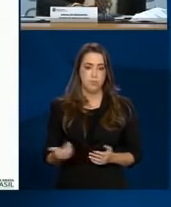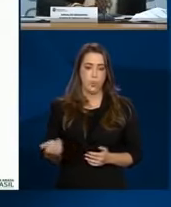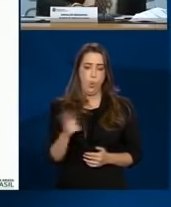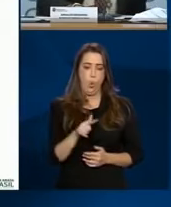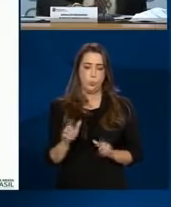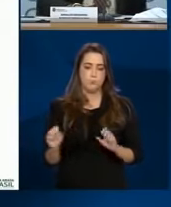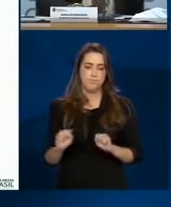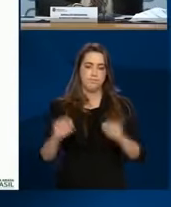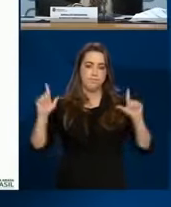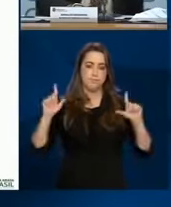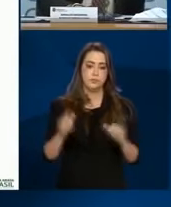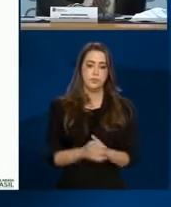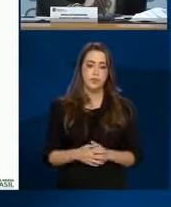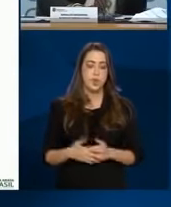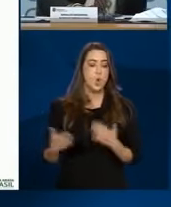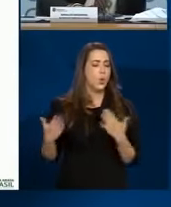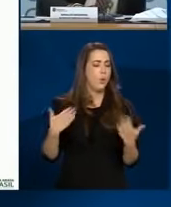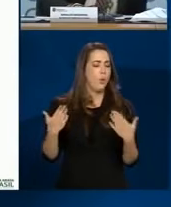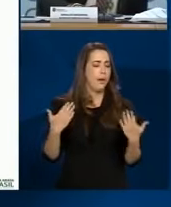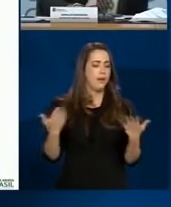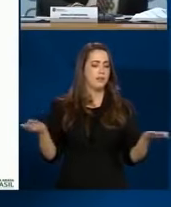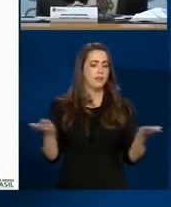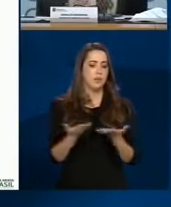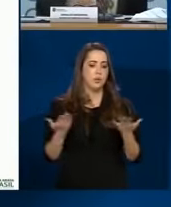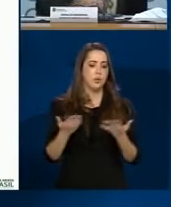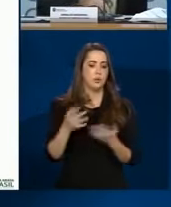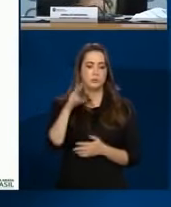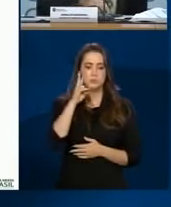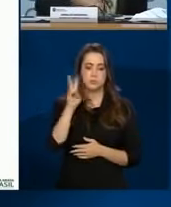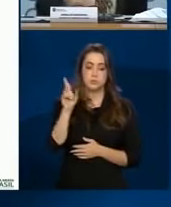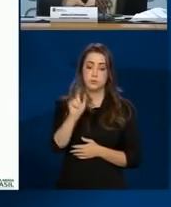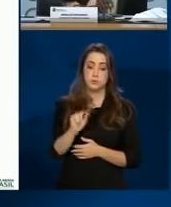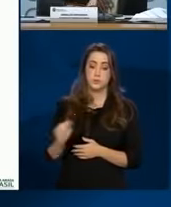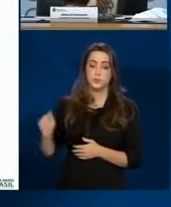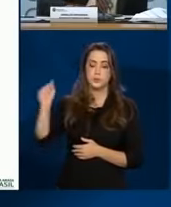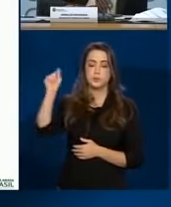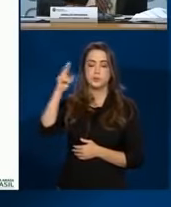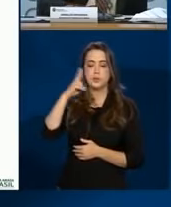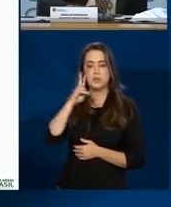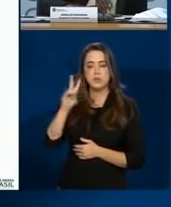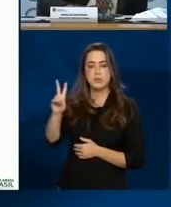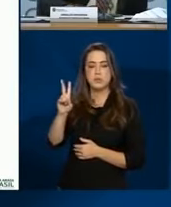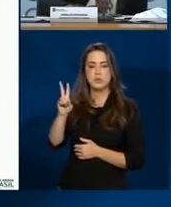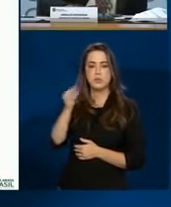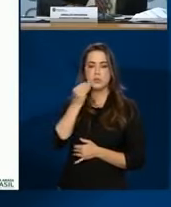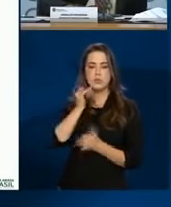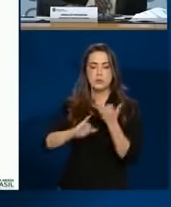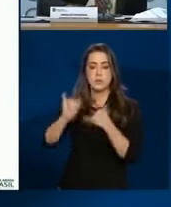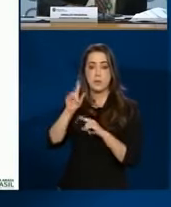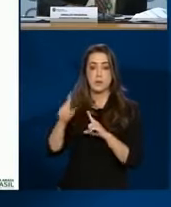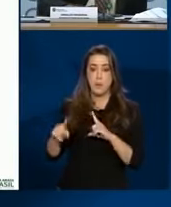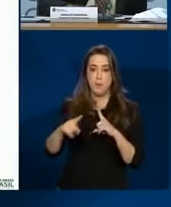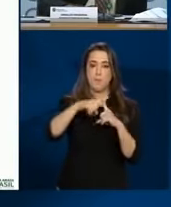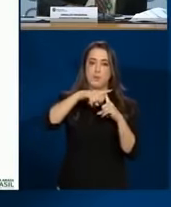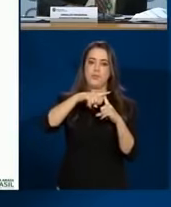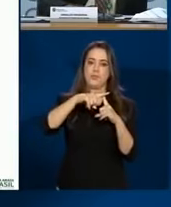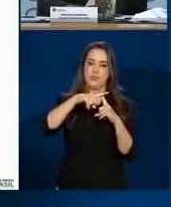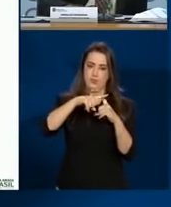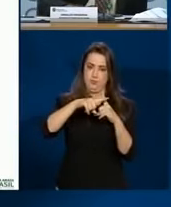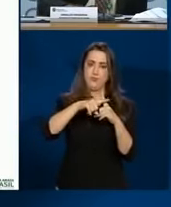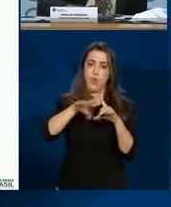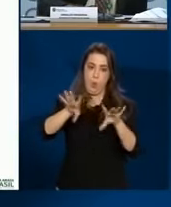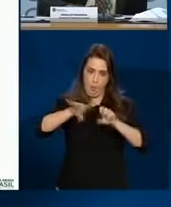Próximo. Quando a gente analisa, esse é um quadro em que nós vemos, portanto, os exames positivos para a Covid